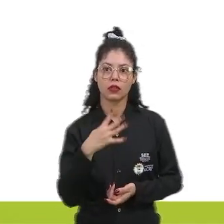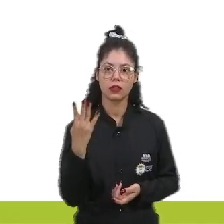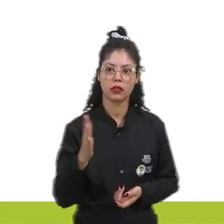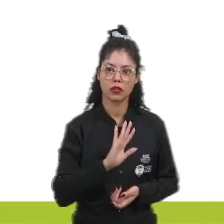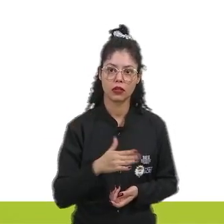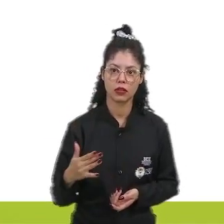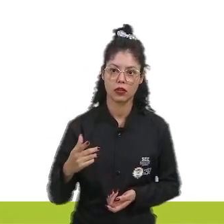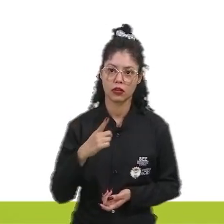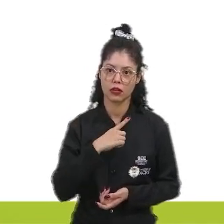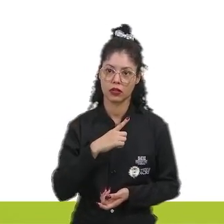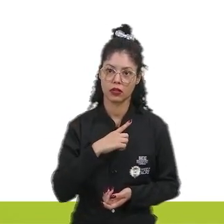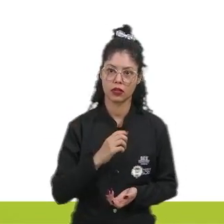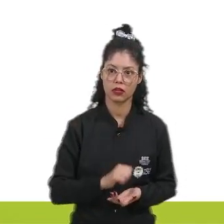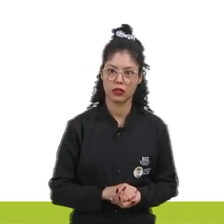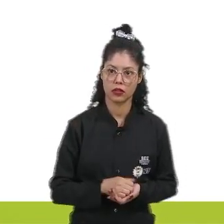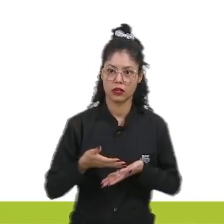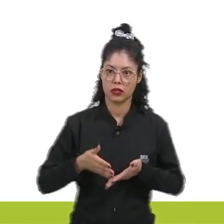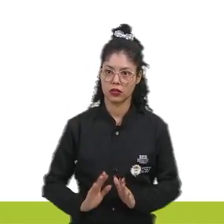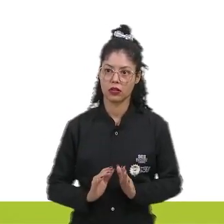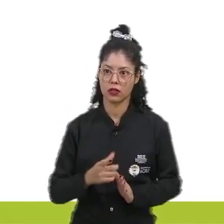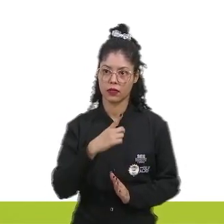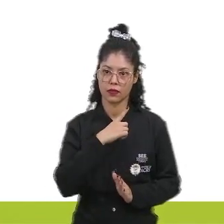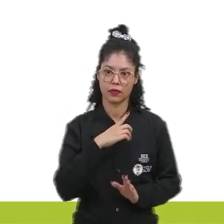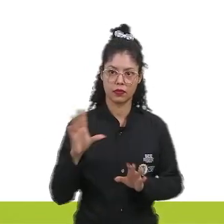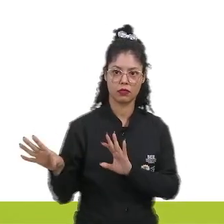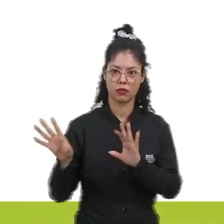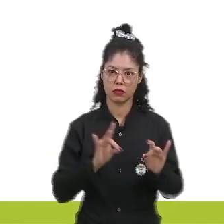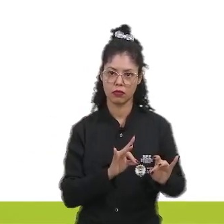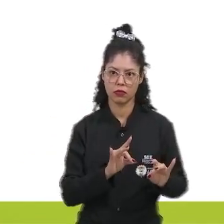Mariana tinha quando sua irmã nasceu? Gente, vamos lá.